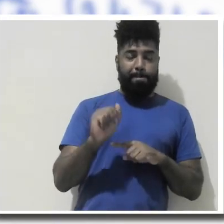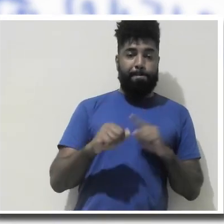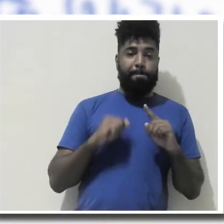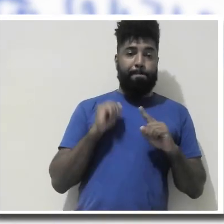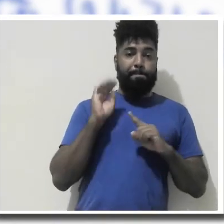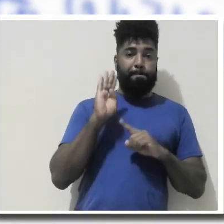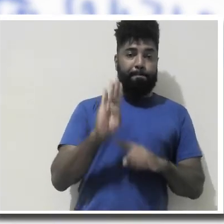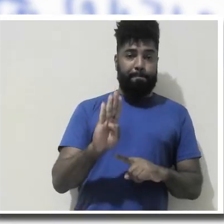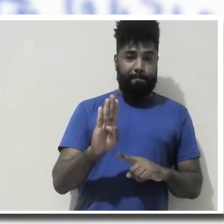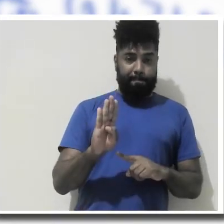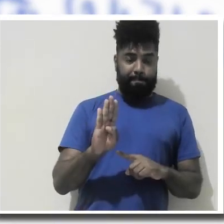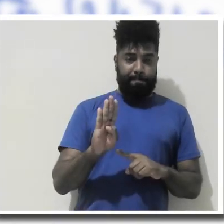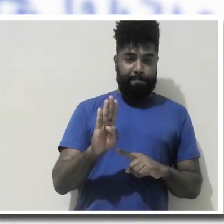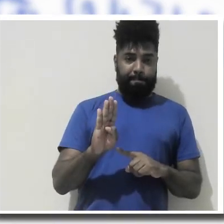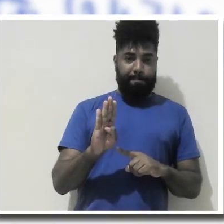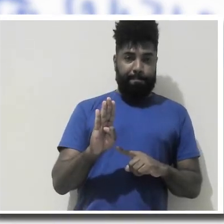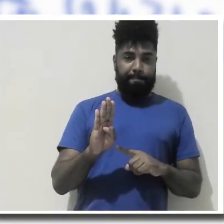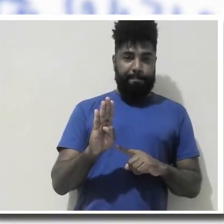quanto B.